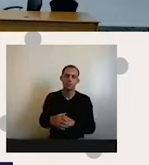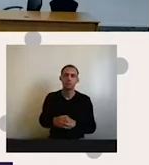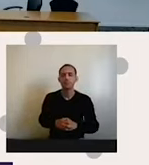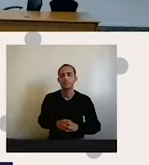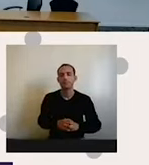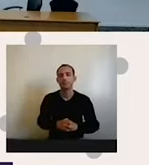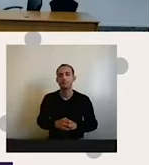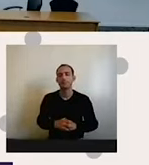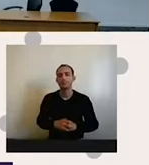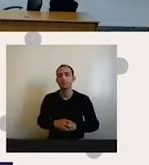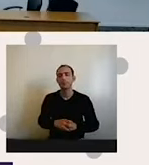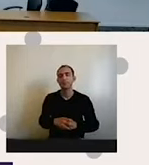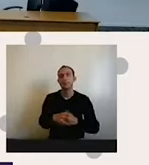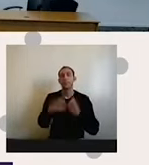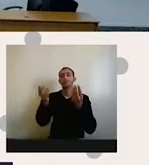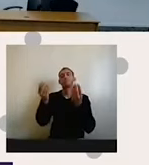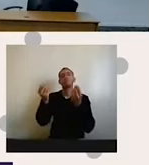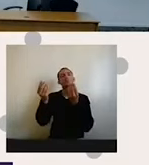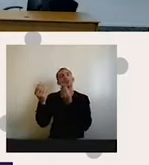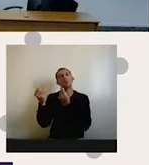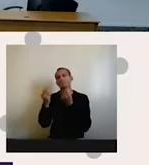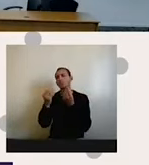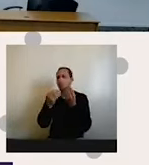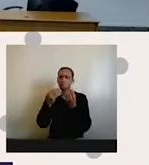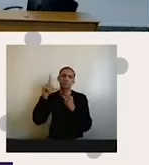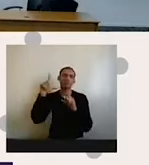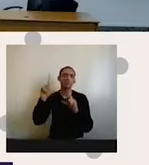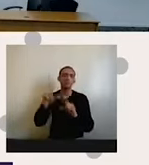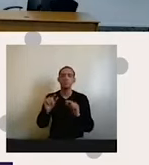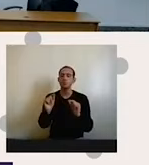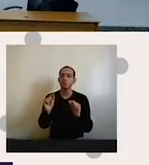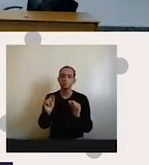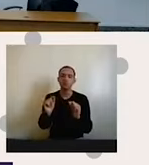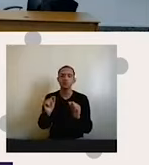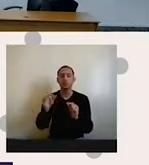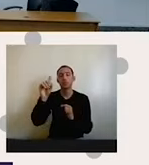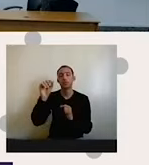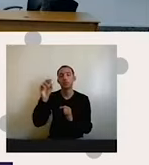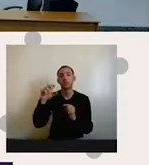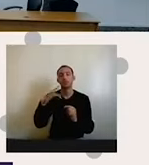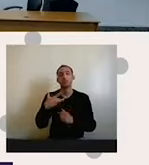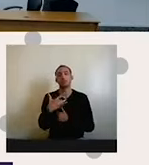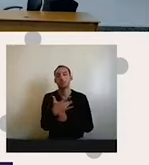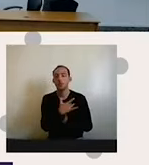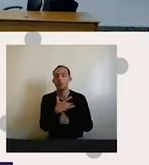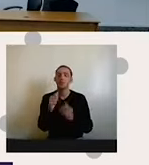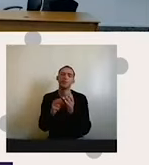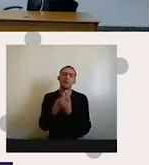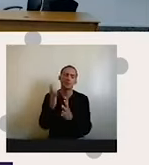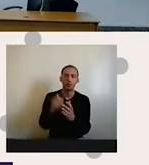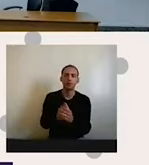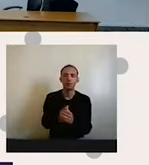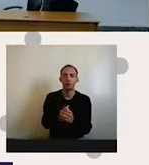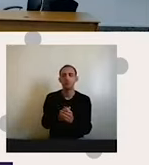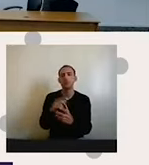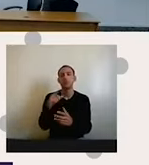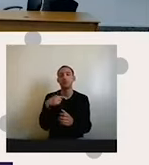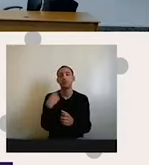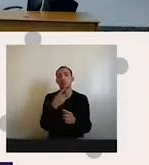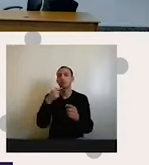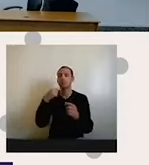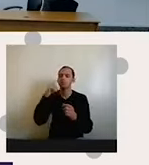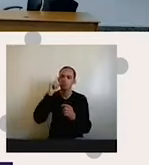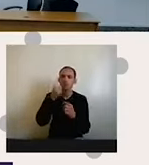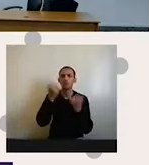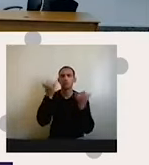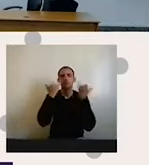menos comumente, né, dados da saúde. Às vezes, os Serestes nos mandam informações sobre empresas ou setores que estão